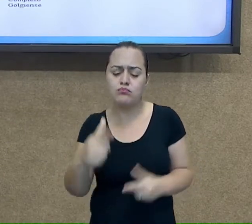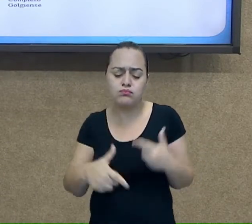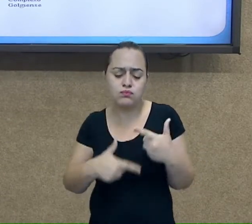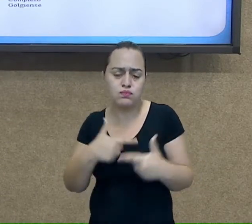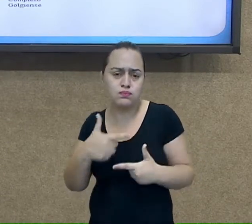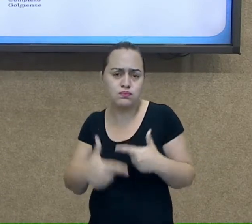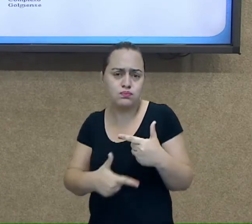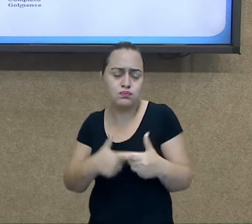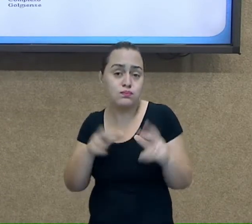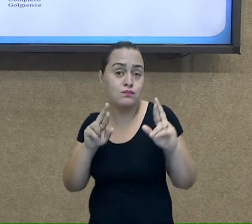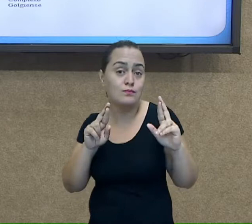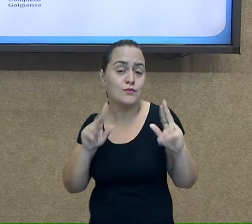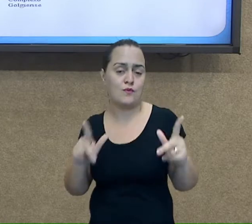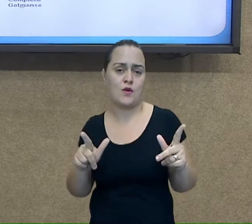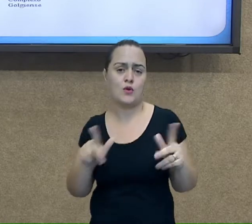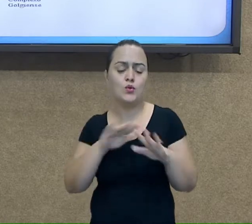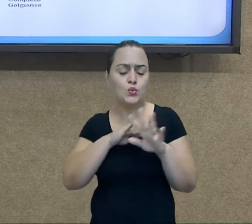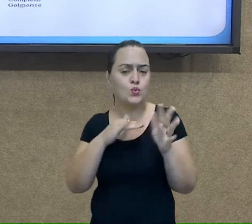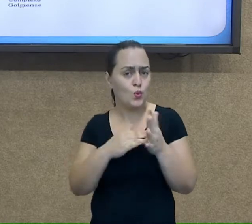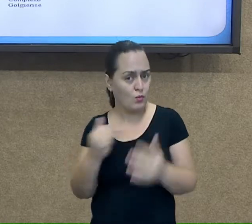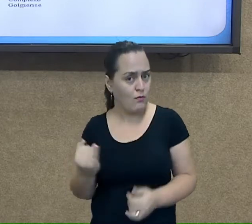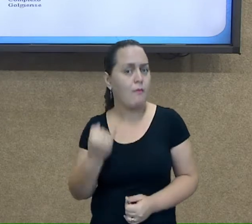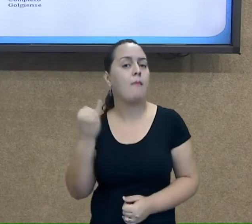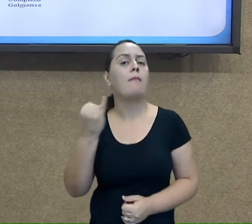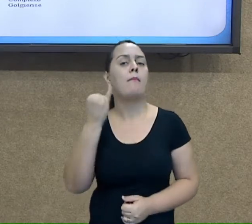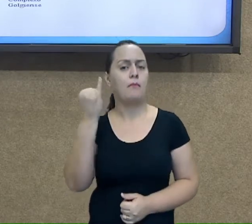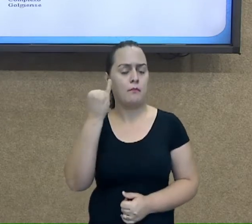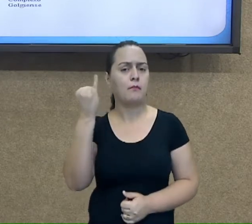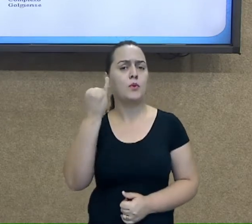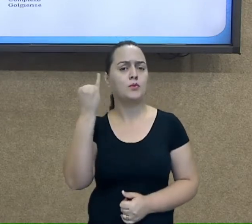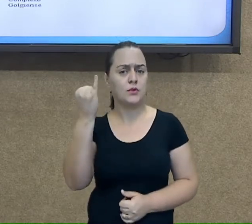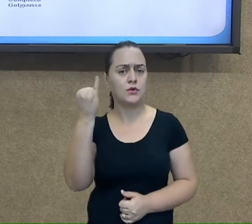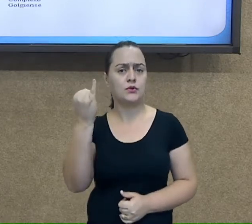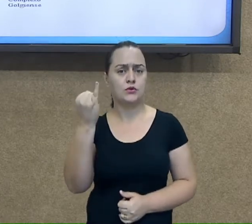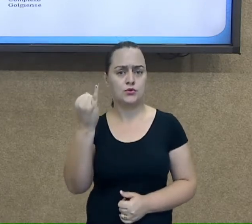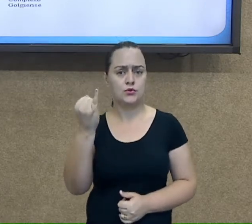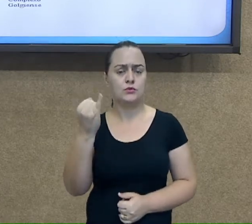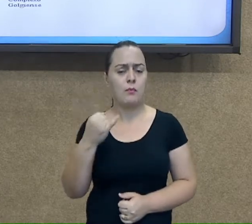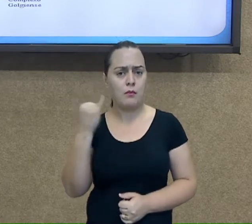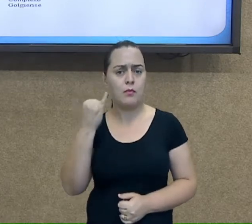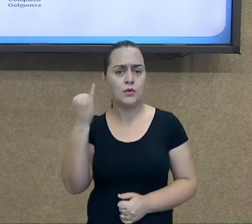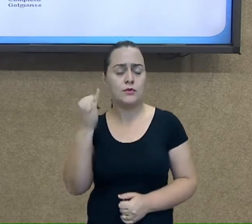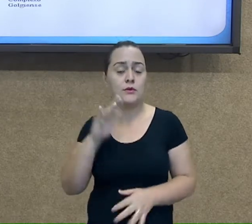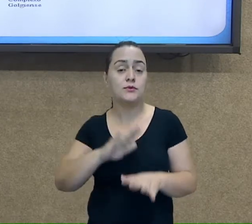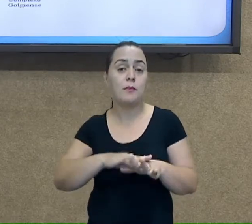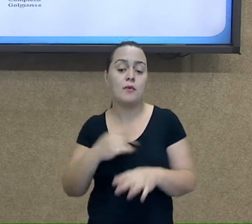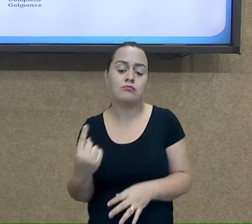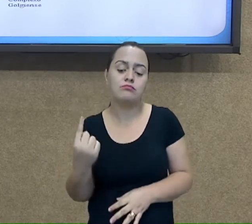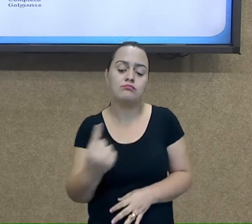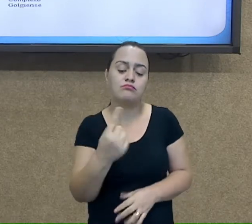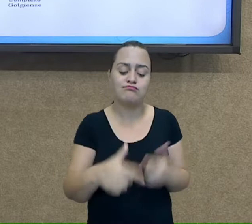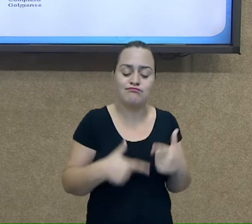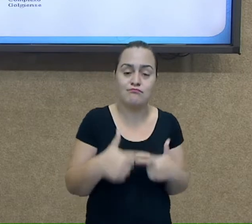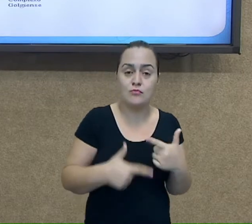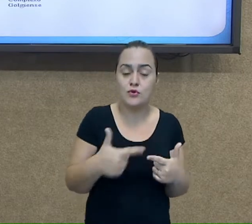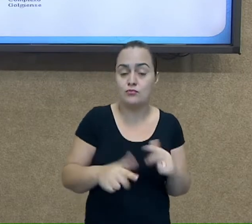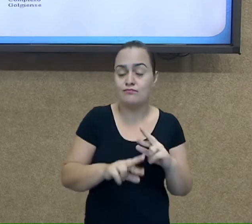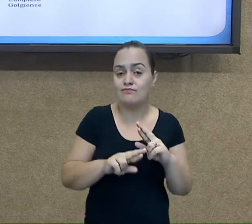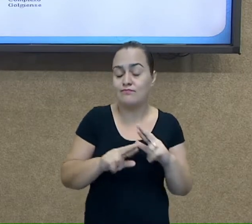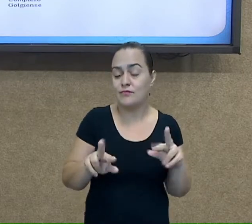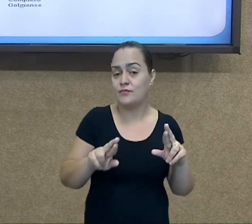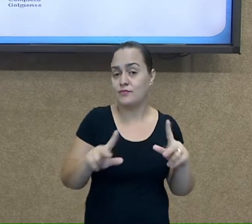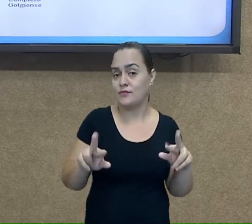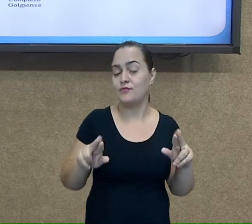todas são importantes, e quero chamar a sua atenção para o espaço no citoplasma. Tem